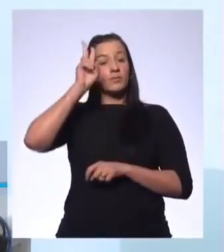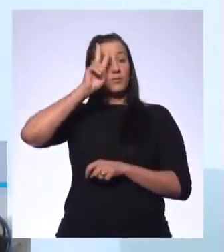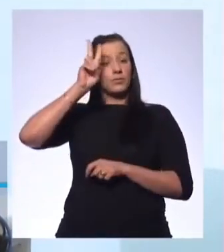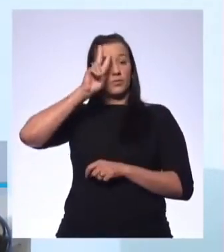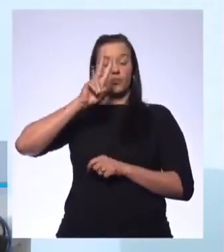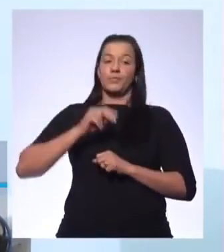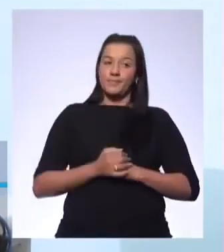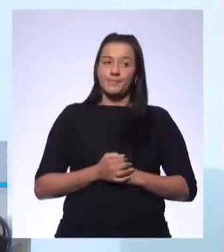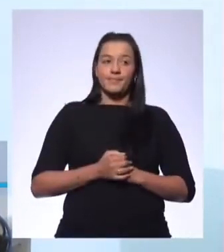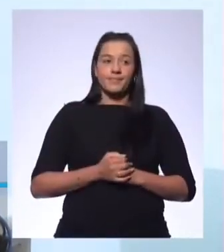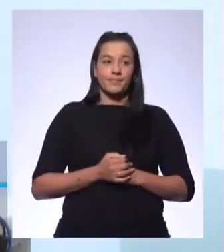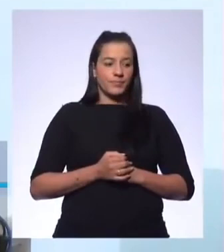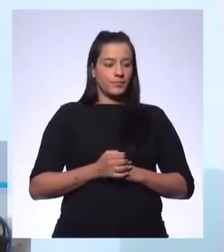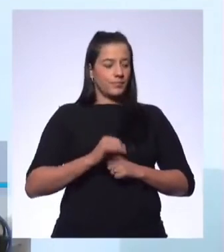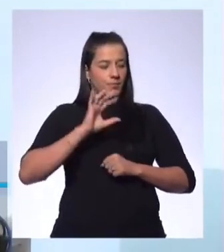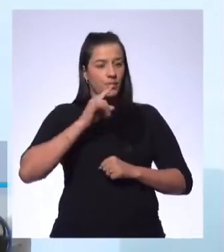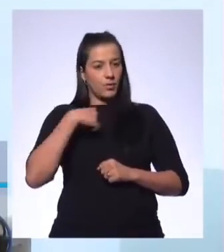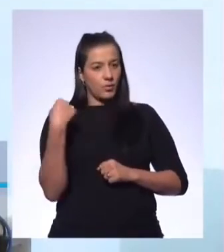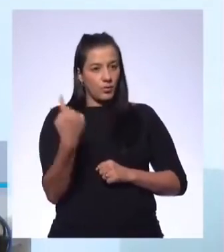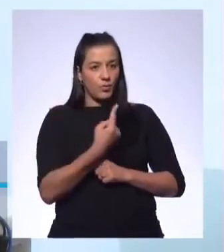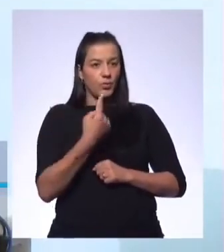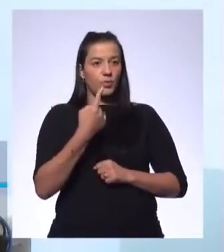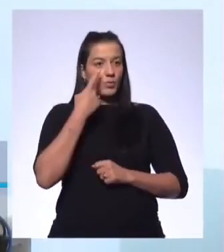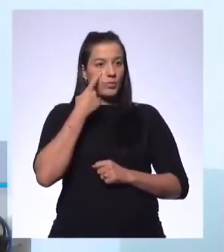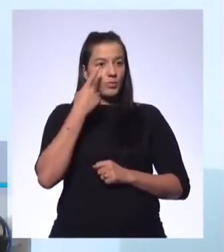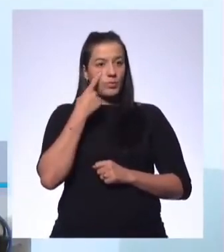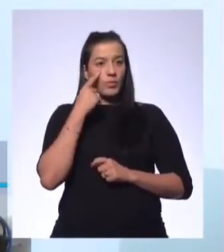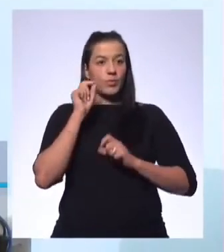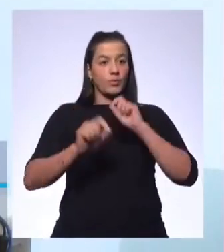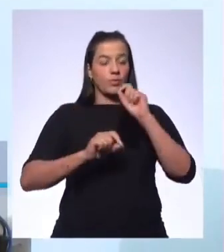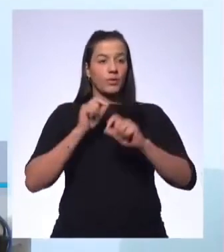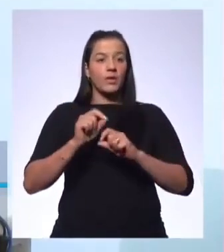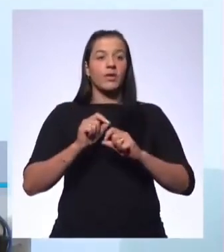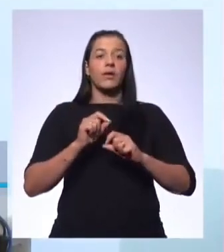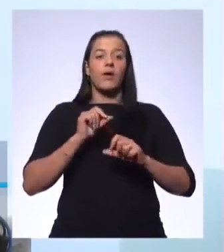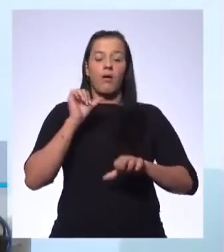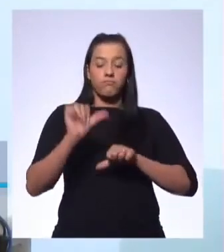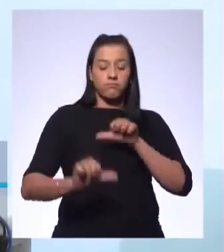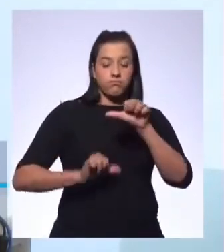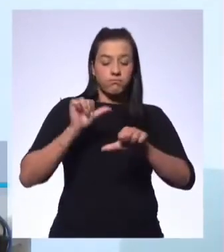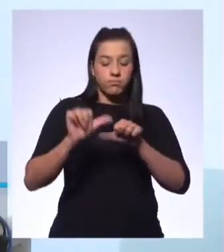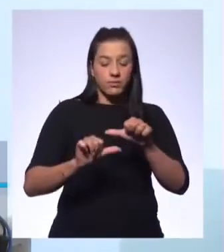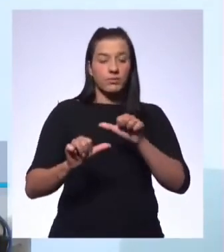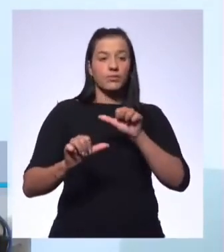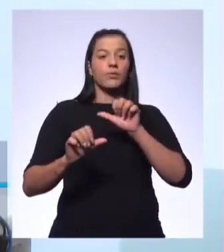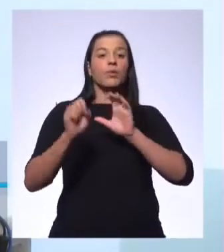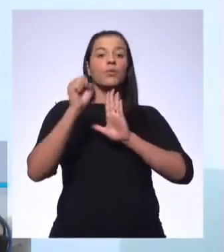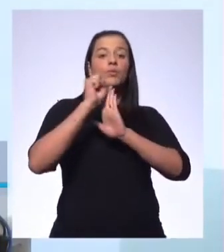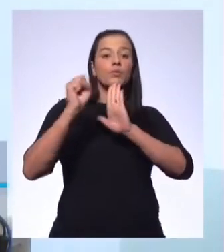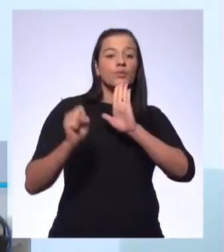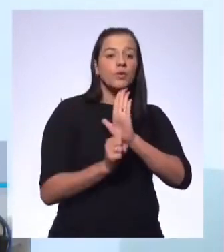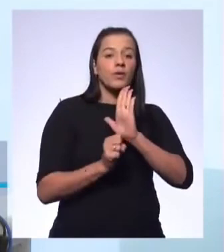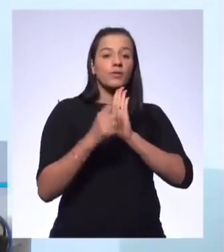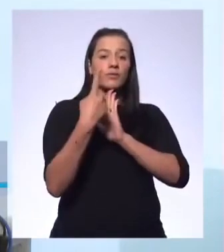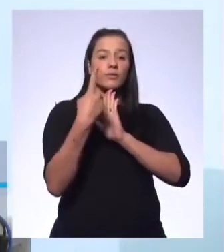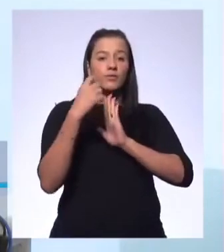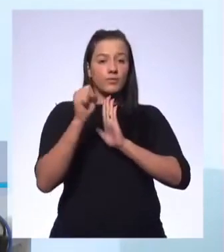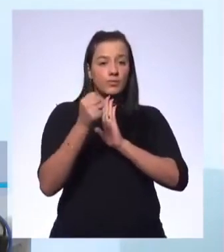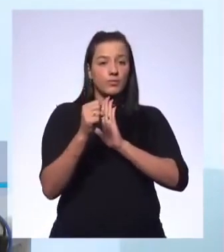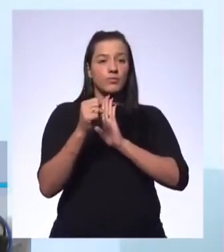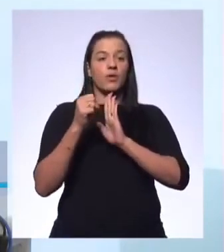né? Então vocês vejam que esse contexto da Revolução Industrial que aconteceu lá no século XVIII, ele